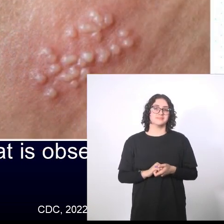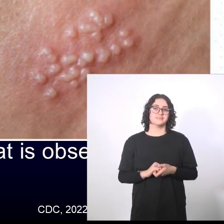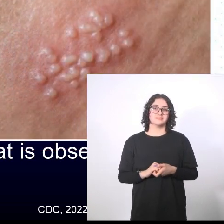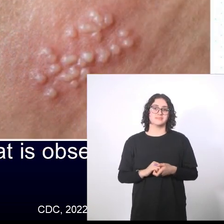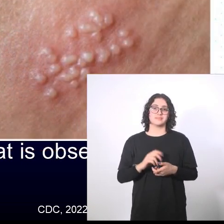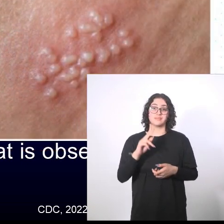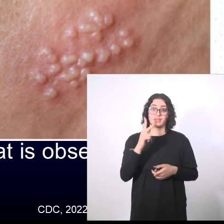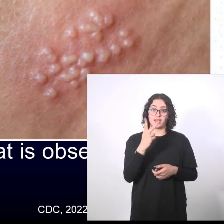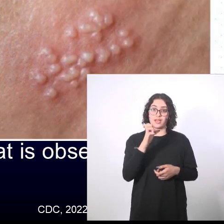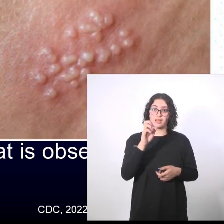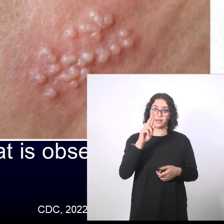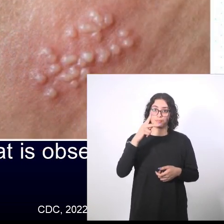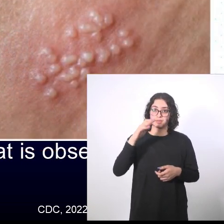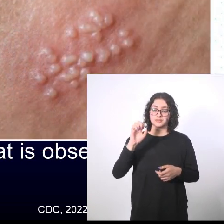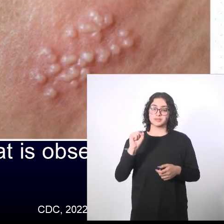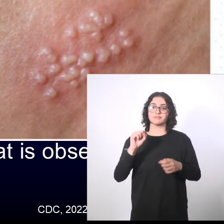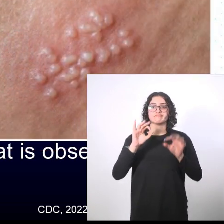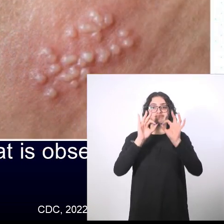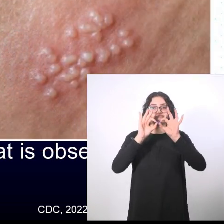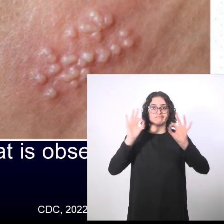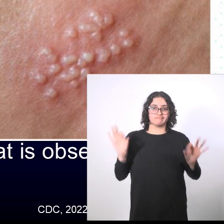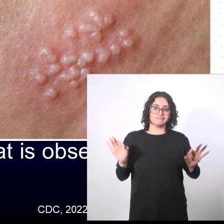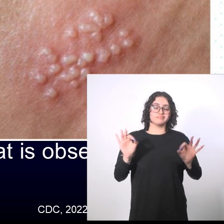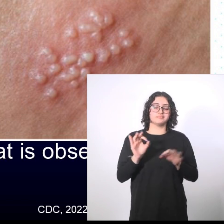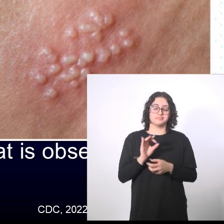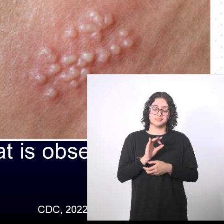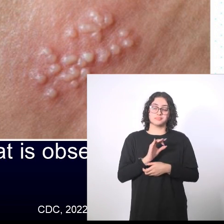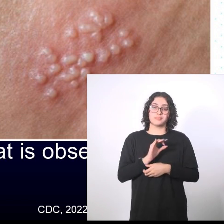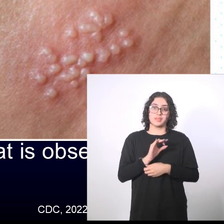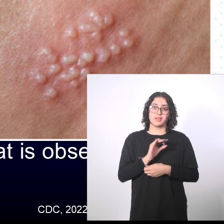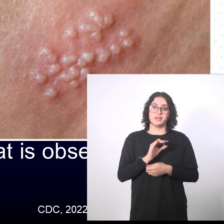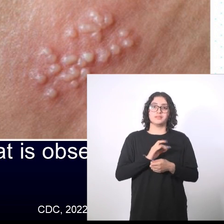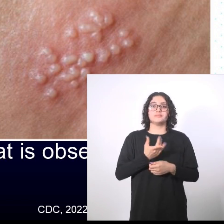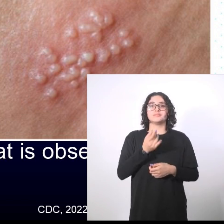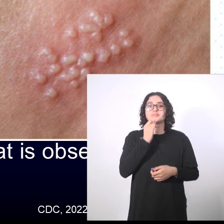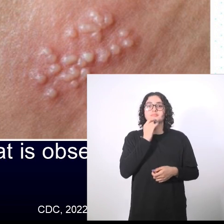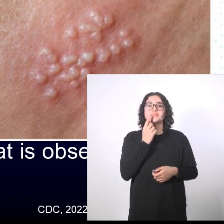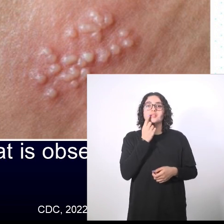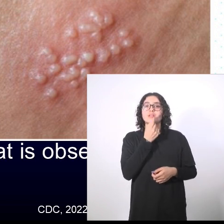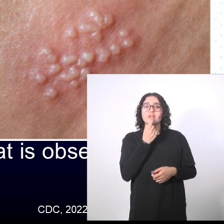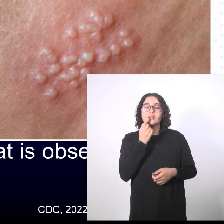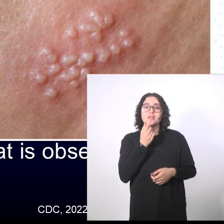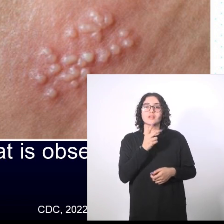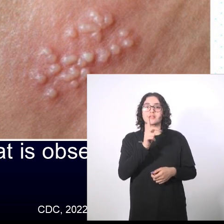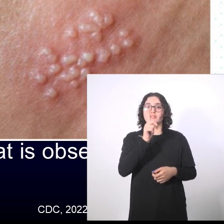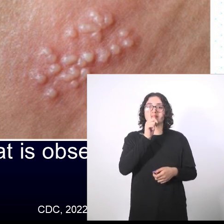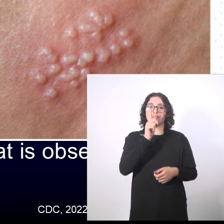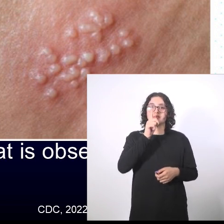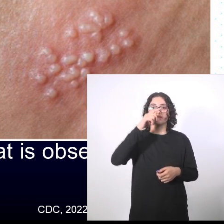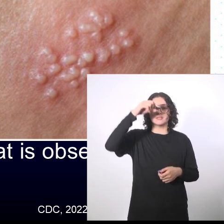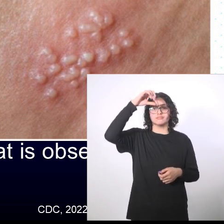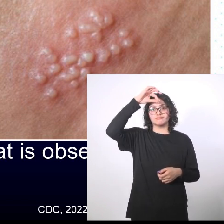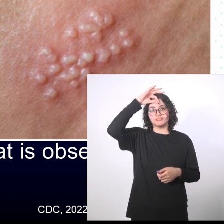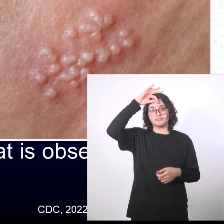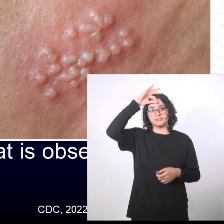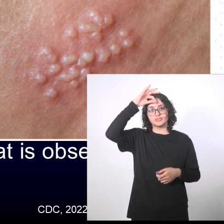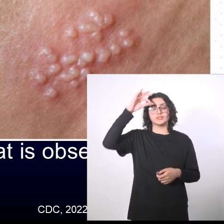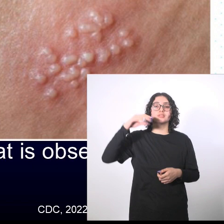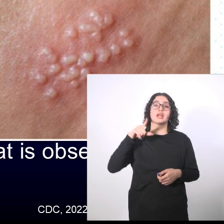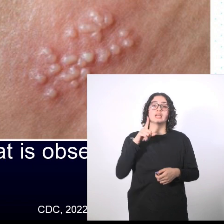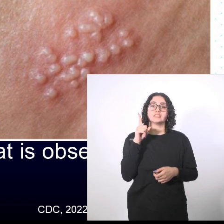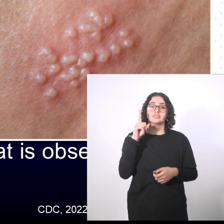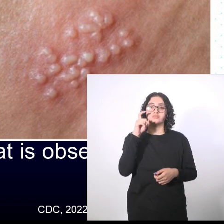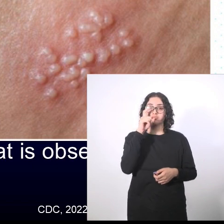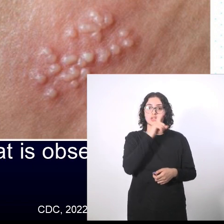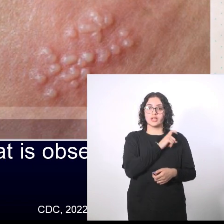Herpes simples, né, com as particularidades do herpes simples, então as lesões labiais, genitais, muitas vezes vão trazer dificuldade diagnóstica.